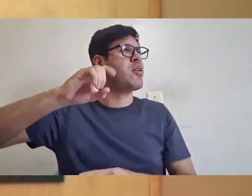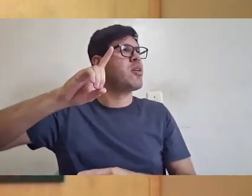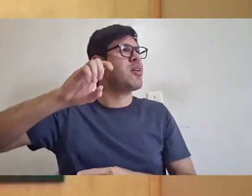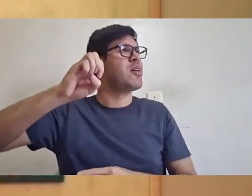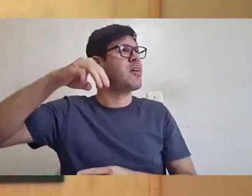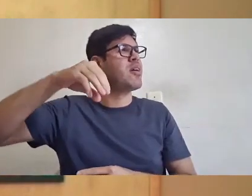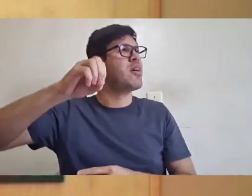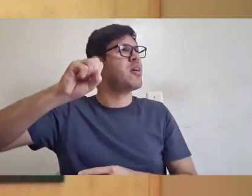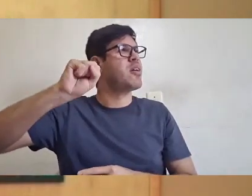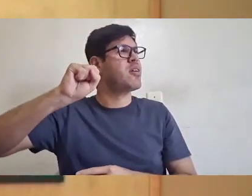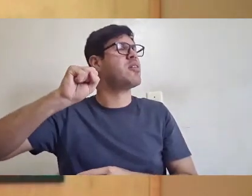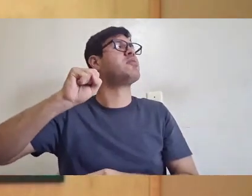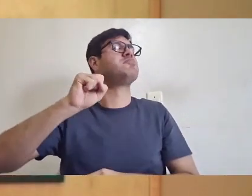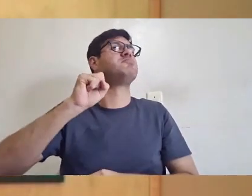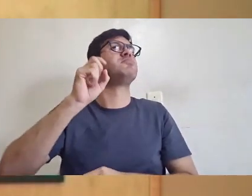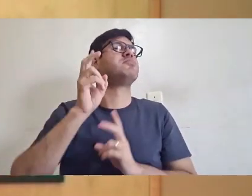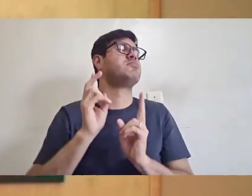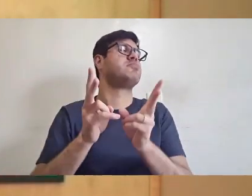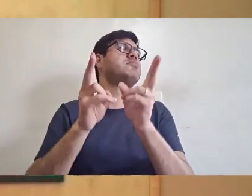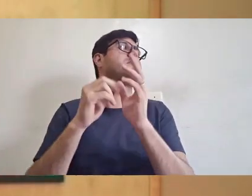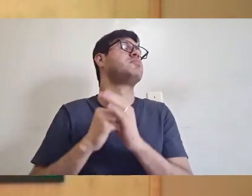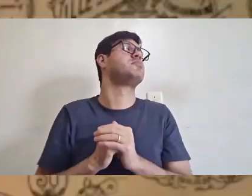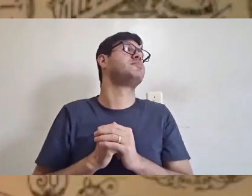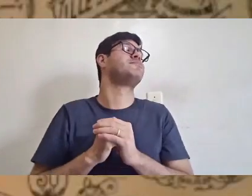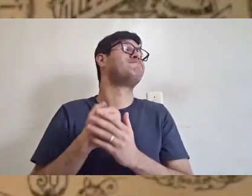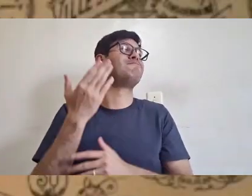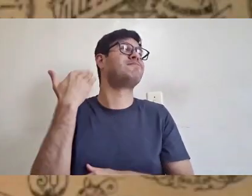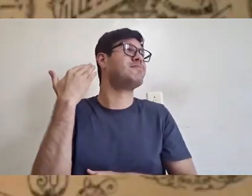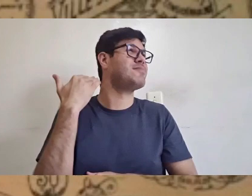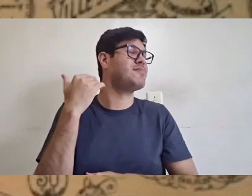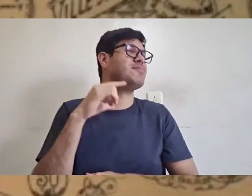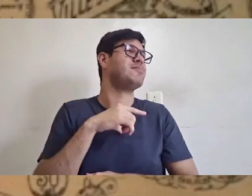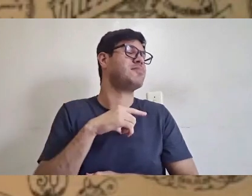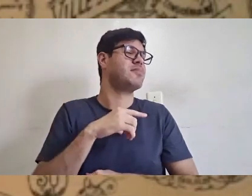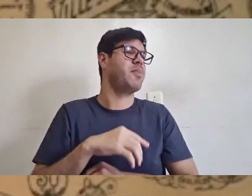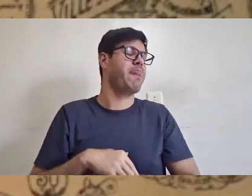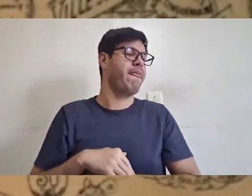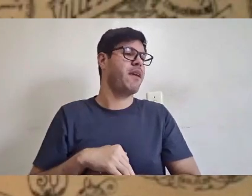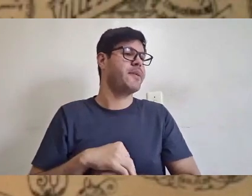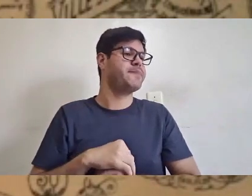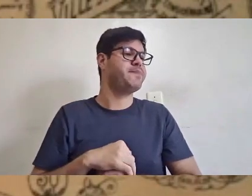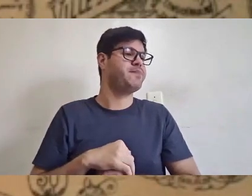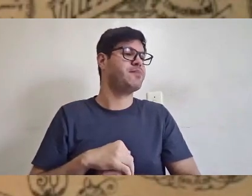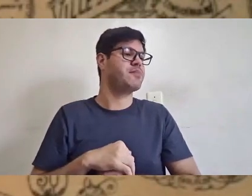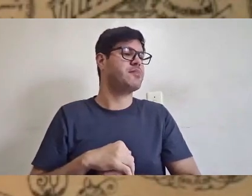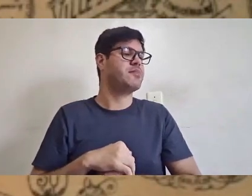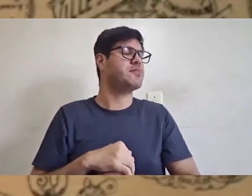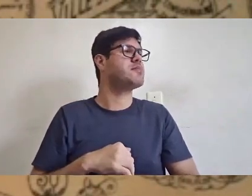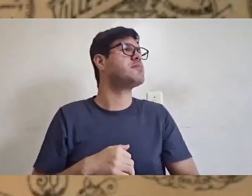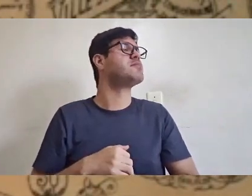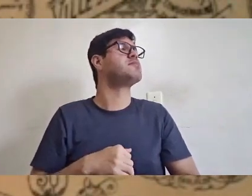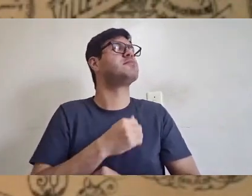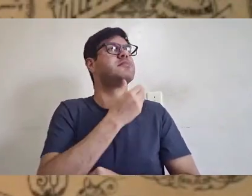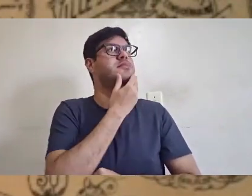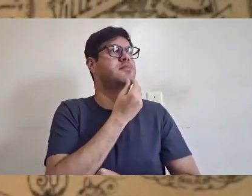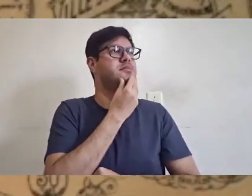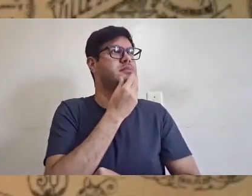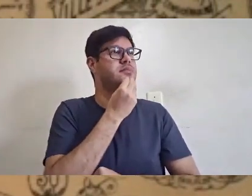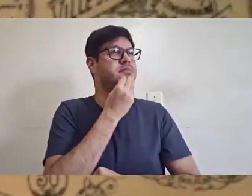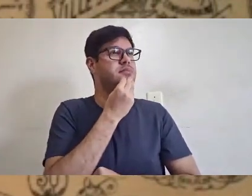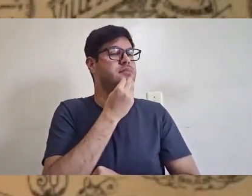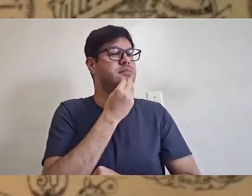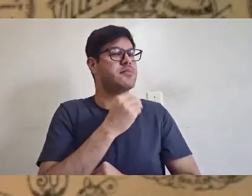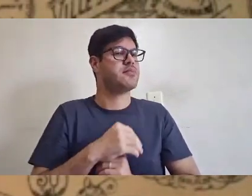ela com 11 entrou. Tá certo. Não, e naquela época também o o saudoso candidato a presidente